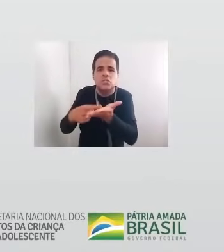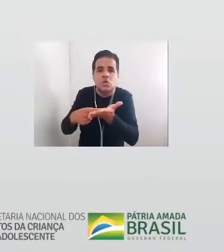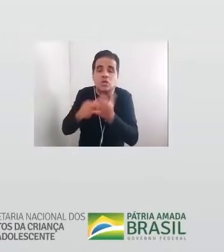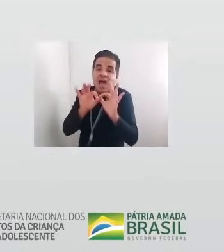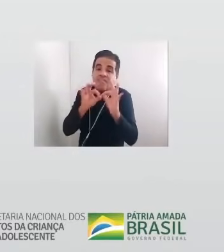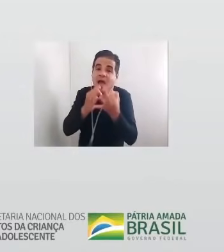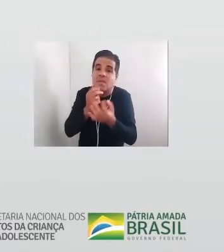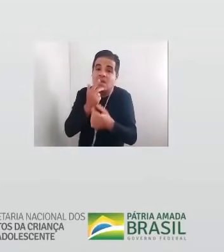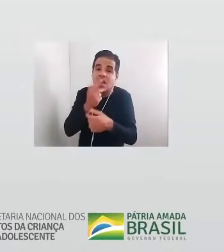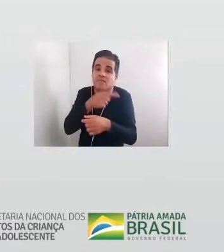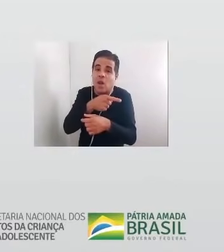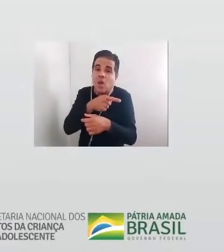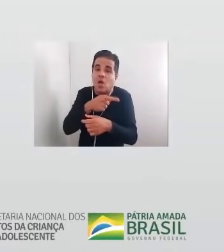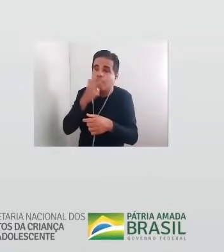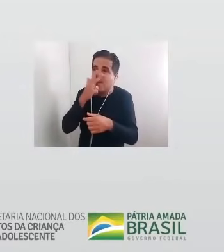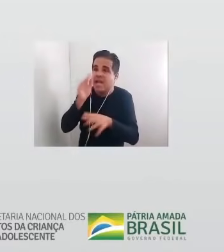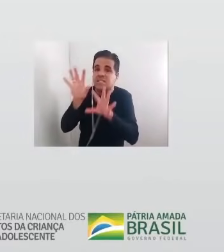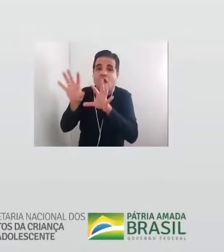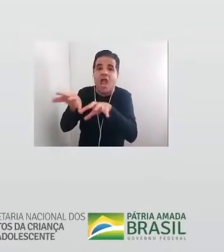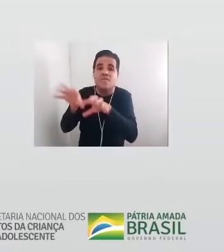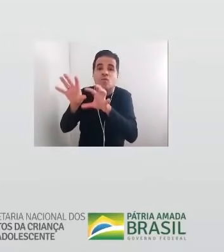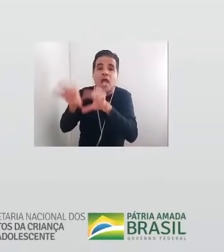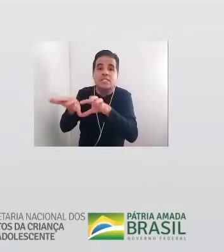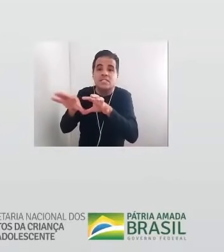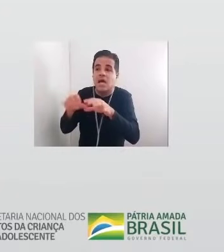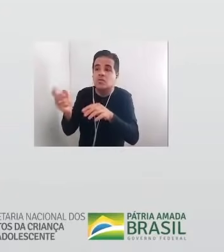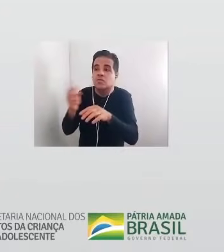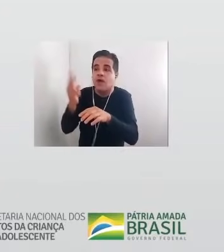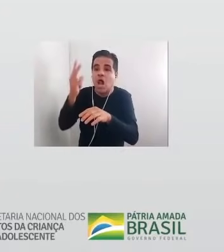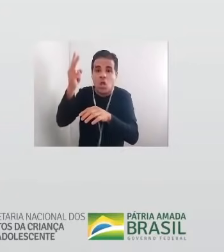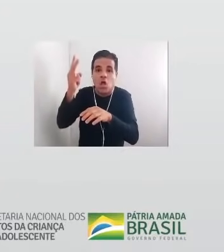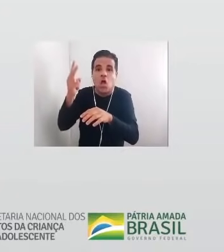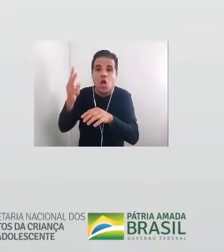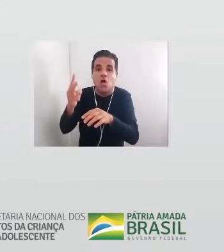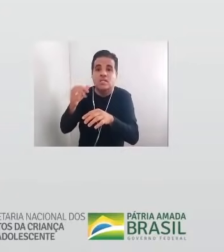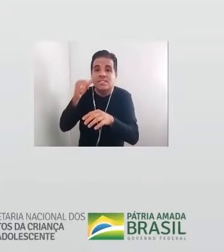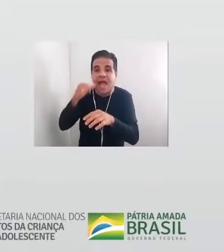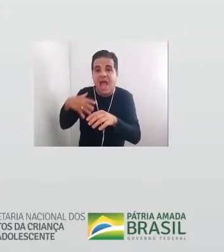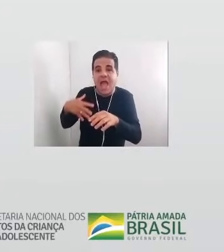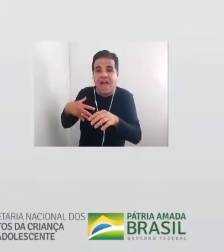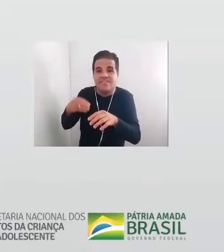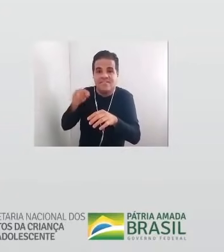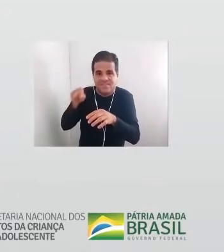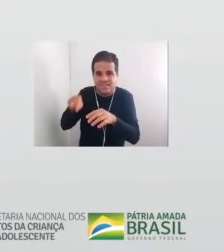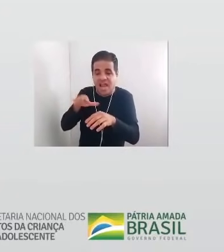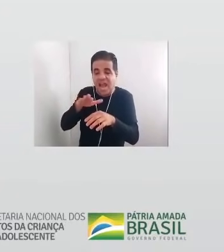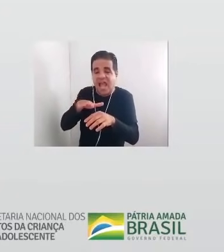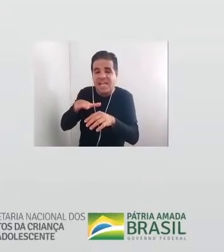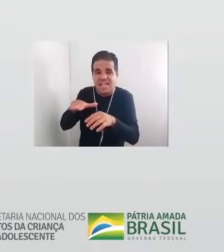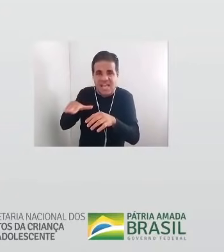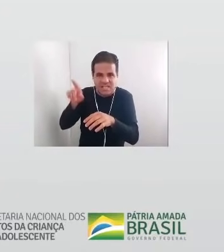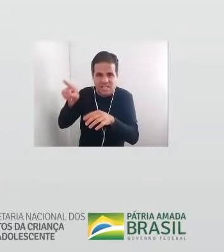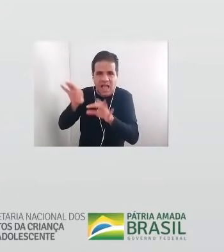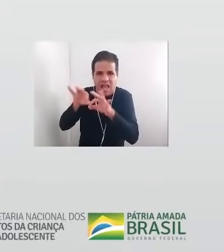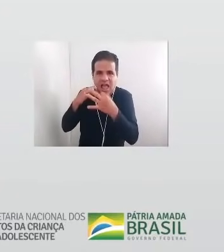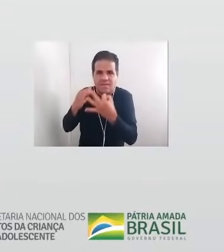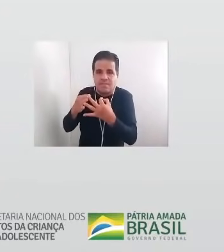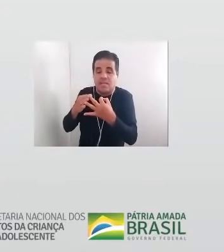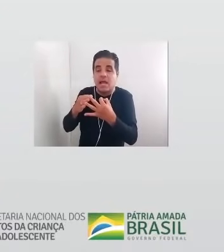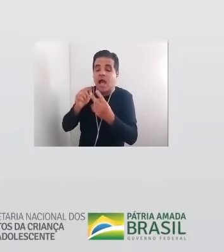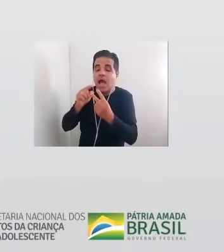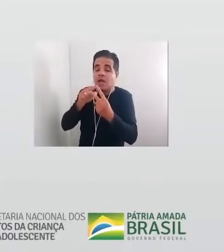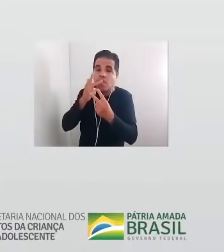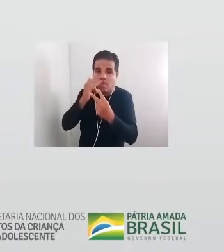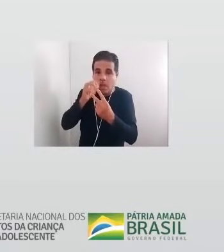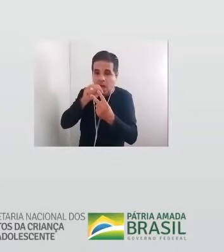família, influenciando valores e crenças na filhinha, na criança daquela família. E esses pais